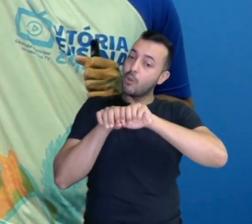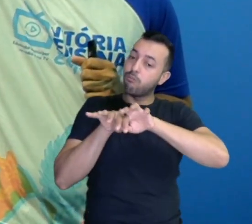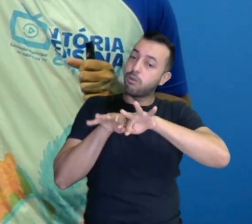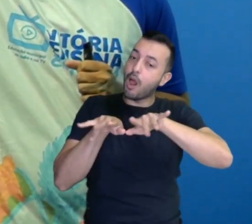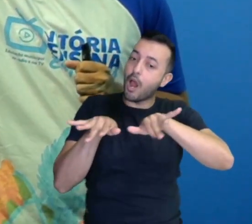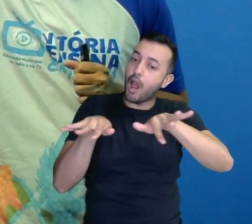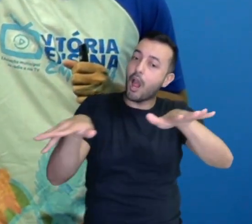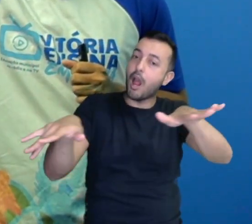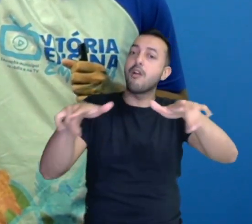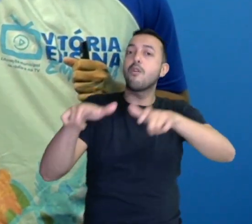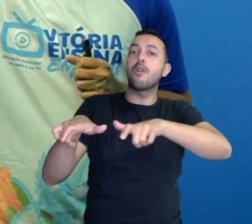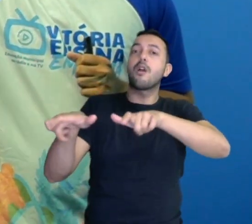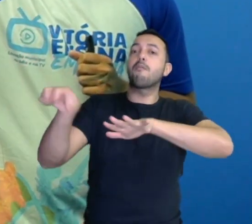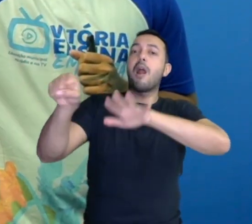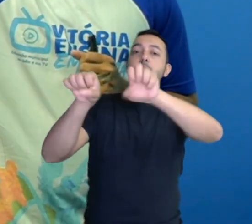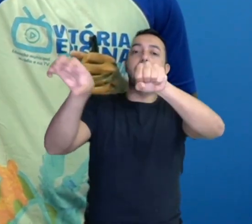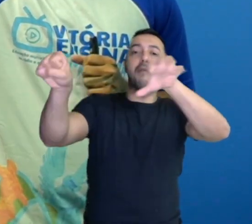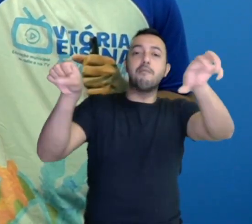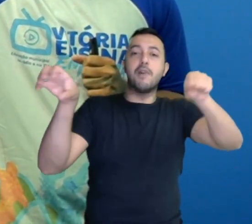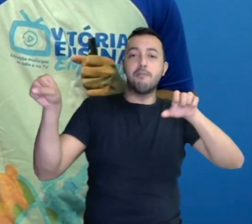domínios para outras regiões.